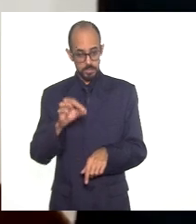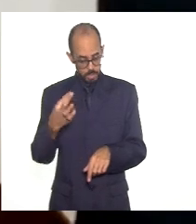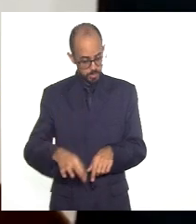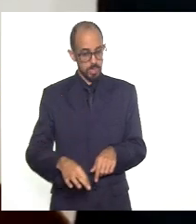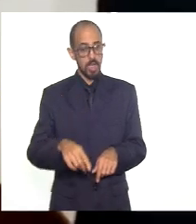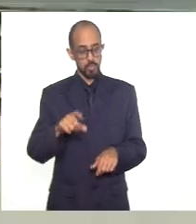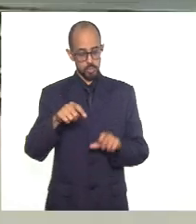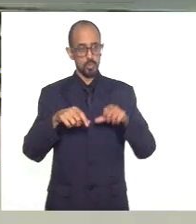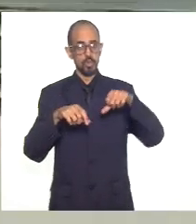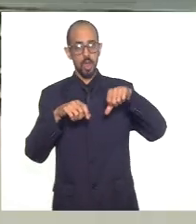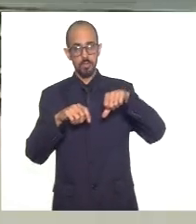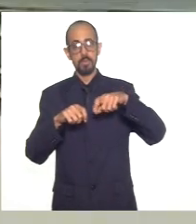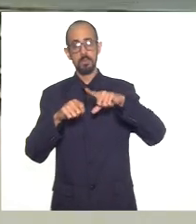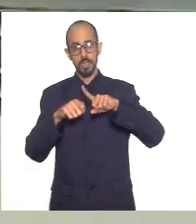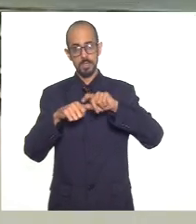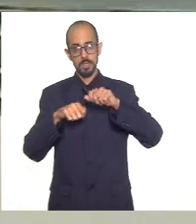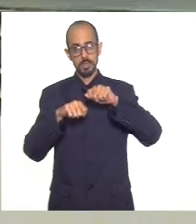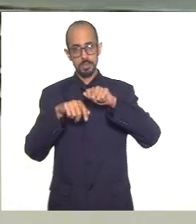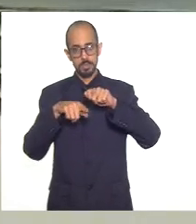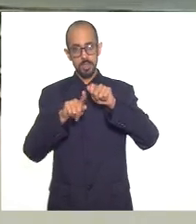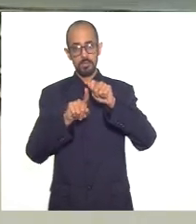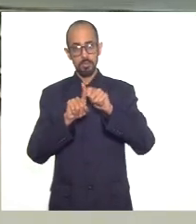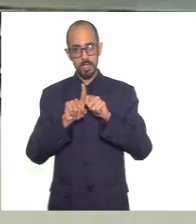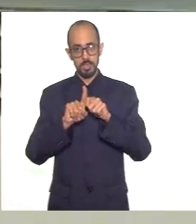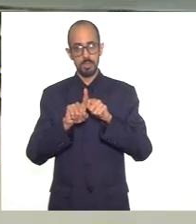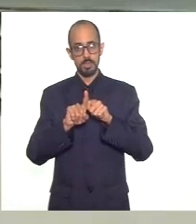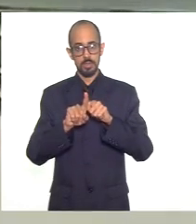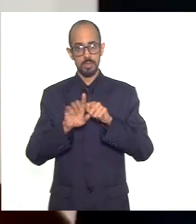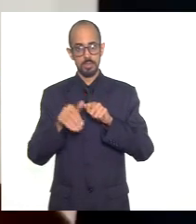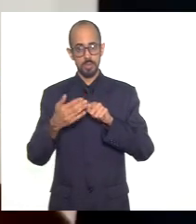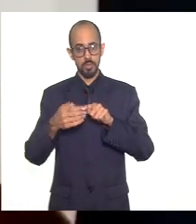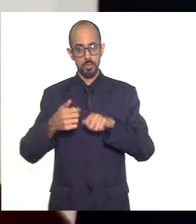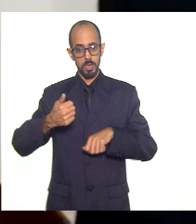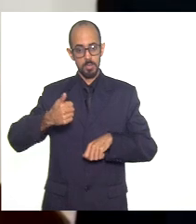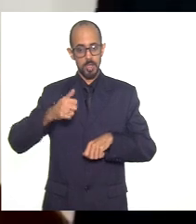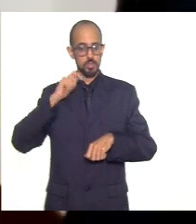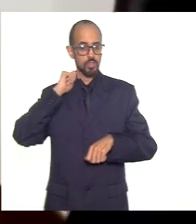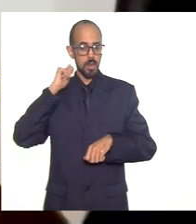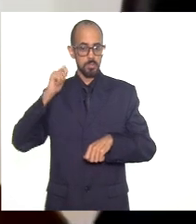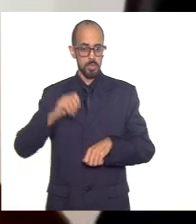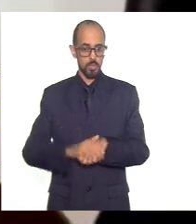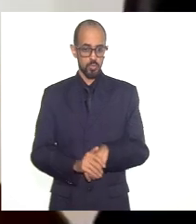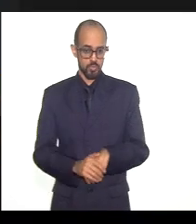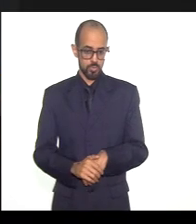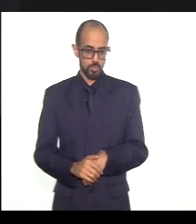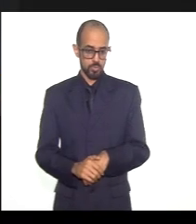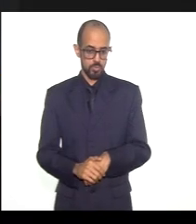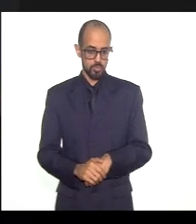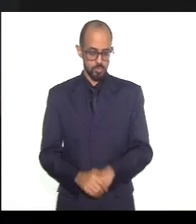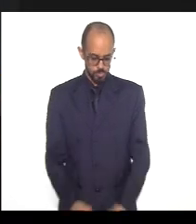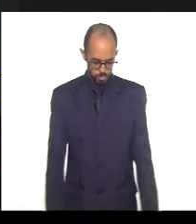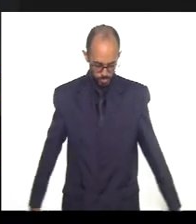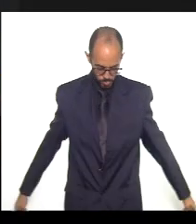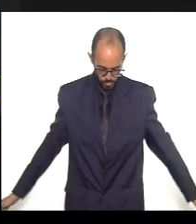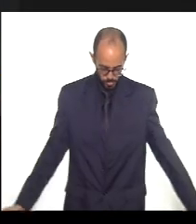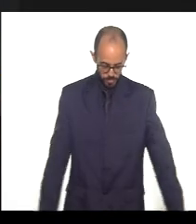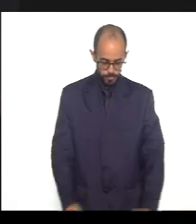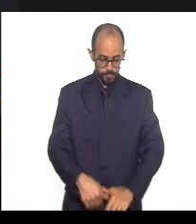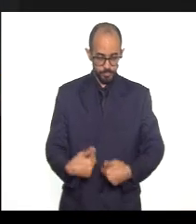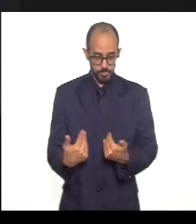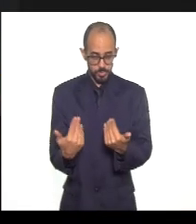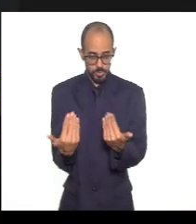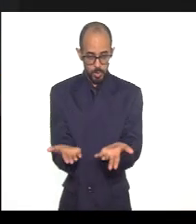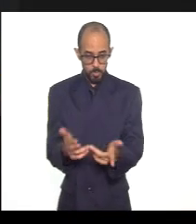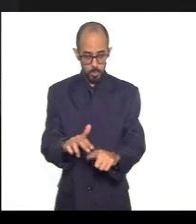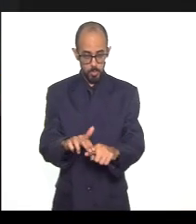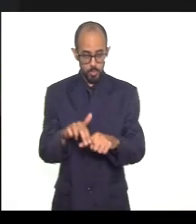Então, 9 meses. 1º de abril. Né? Tira janeiro, fevereiro e março fora. Então, por via de consequência,